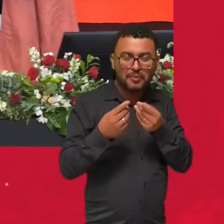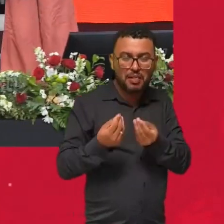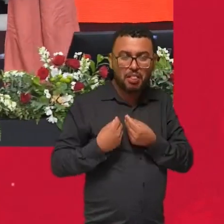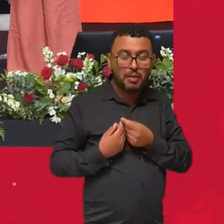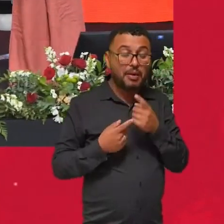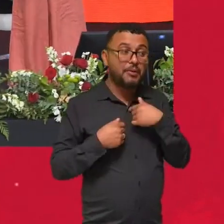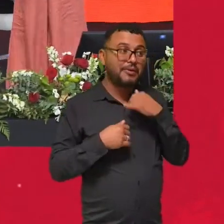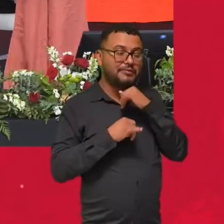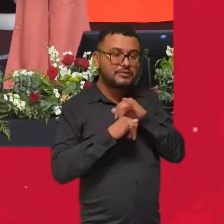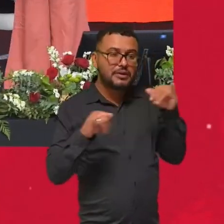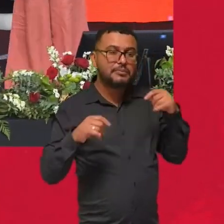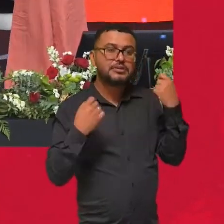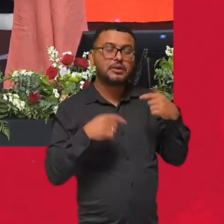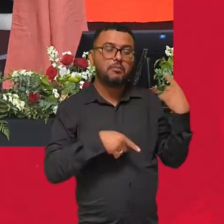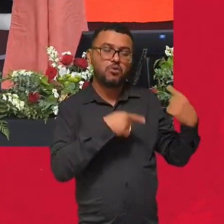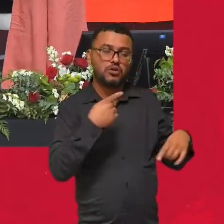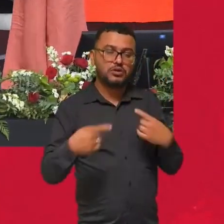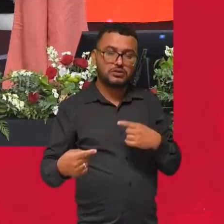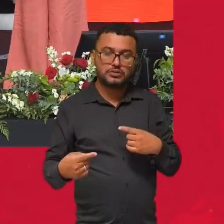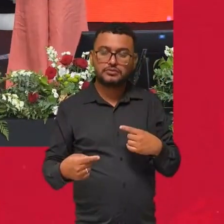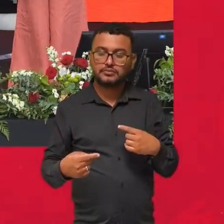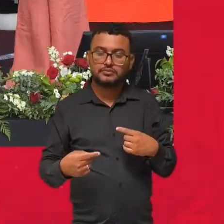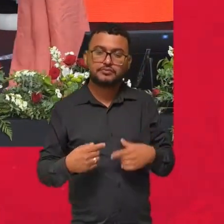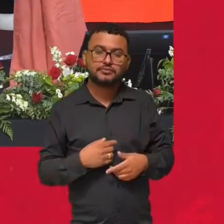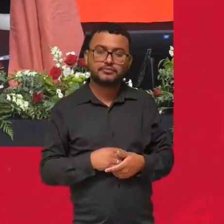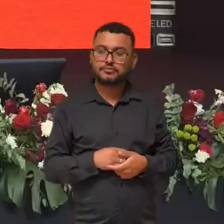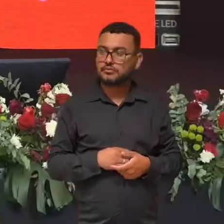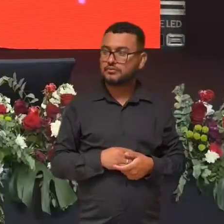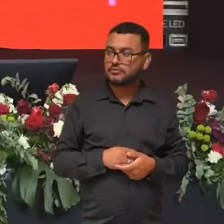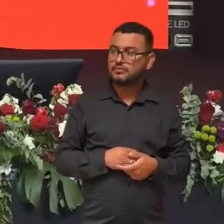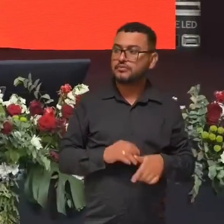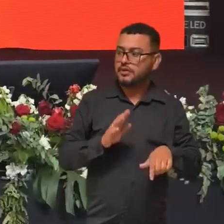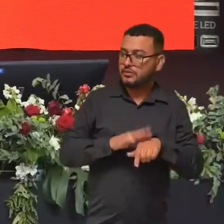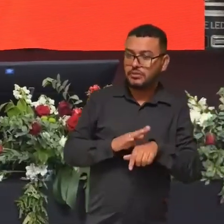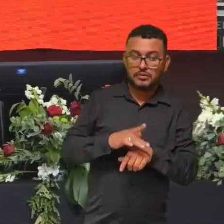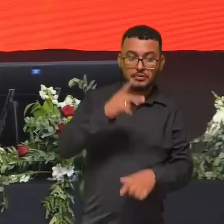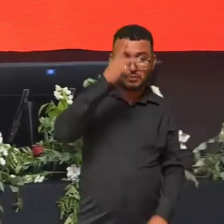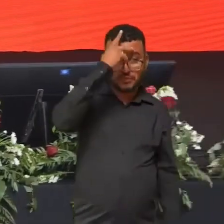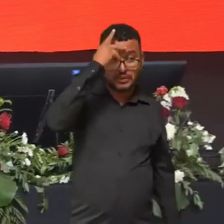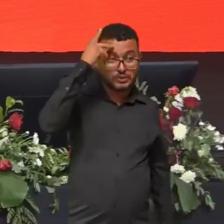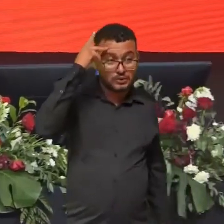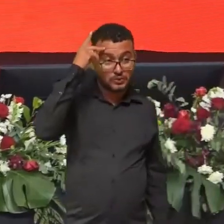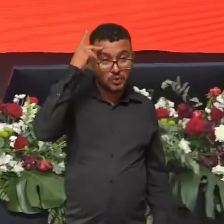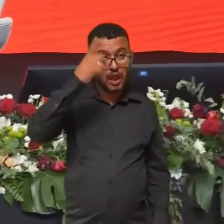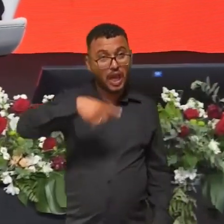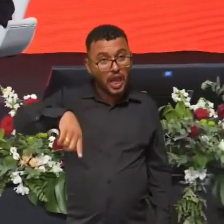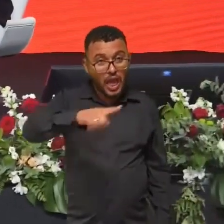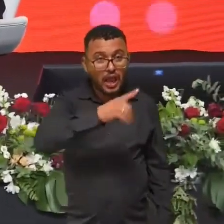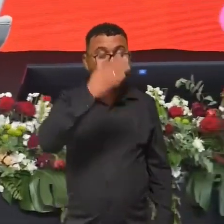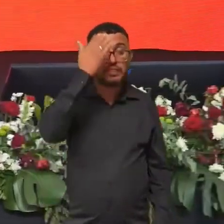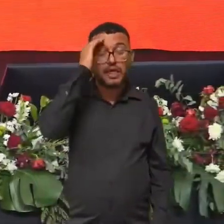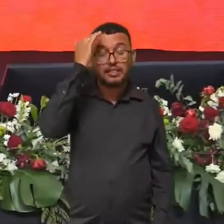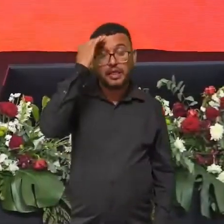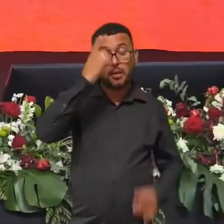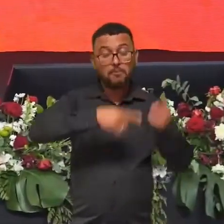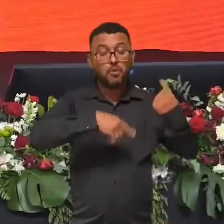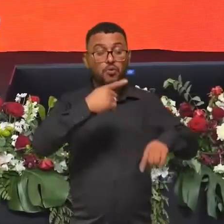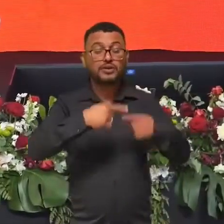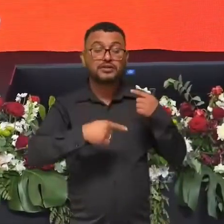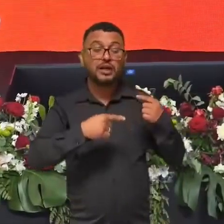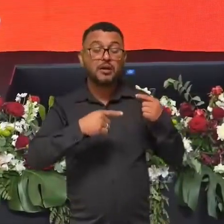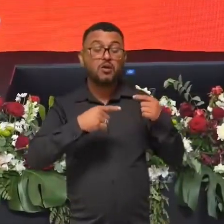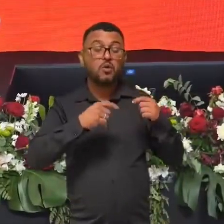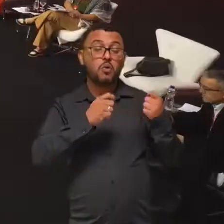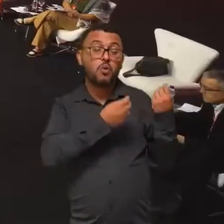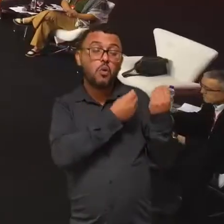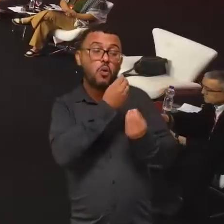querido, as pessoas elas vão entender a sua mensagem política pelo seu gesto, pela sua ação, e